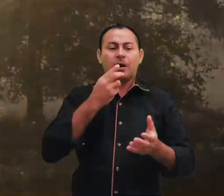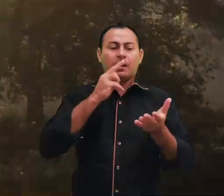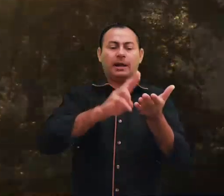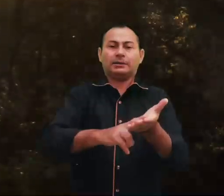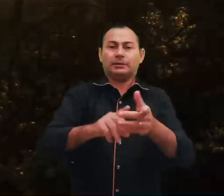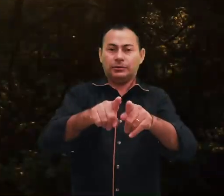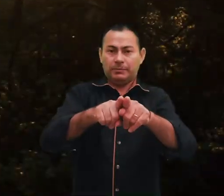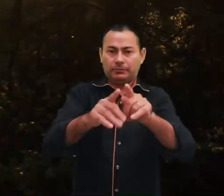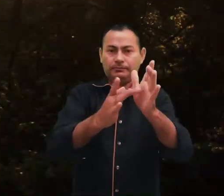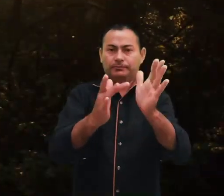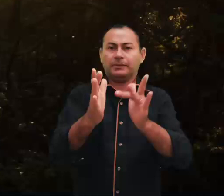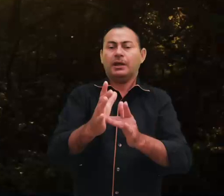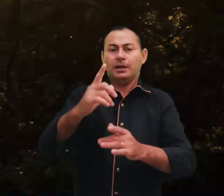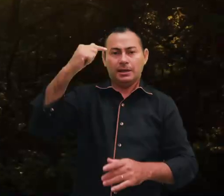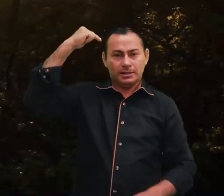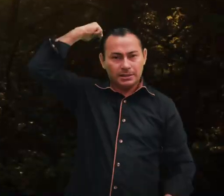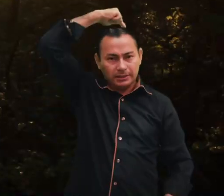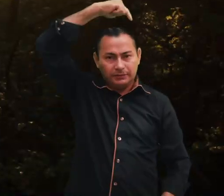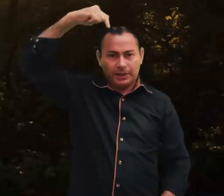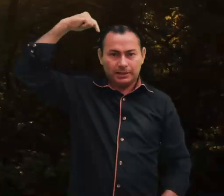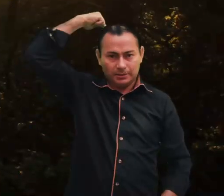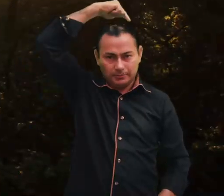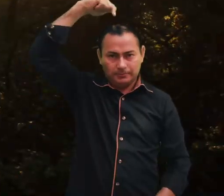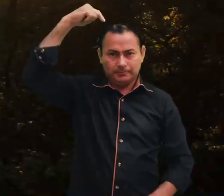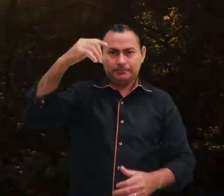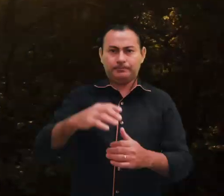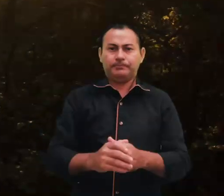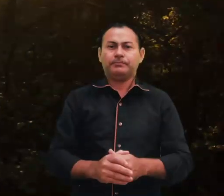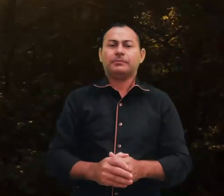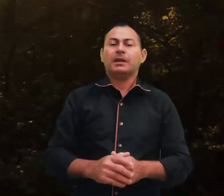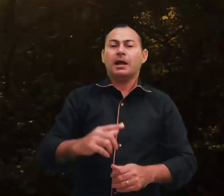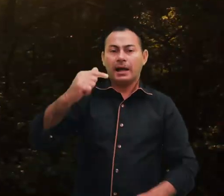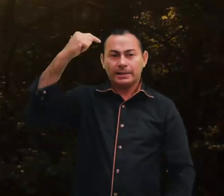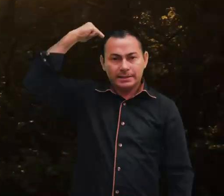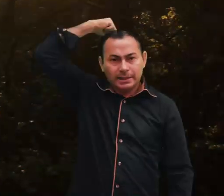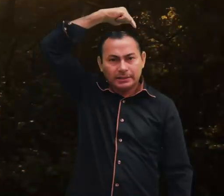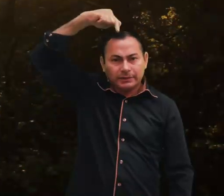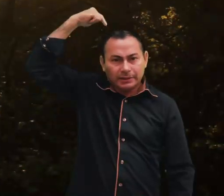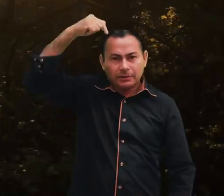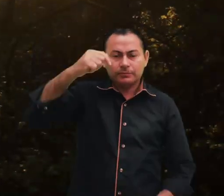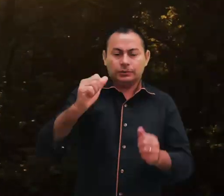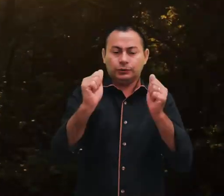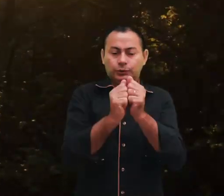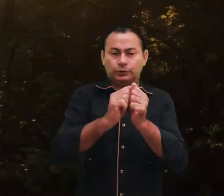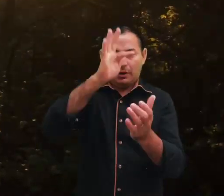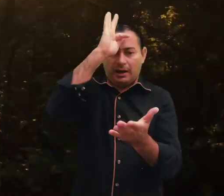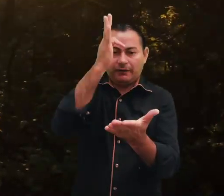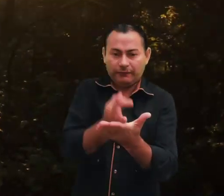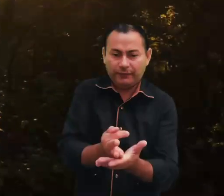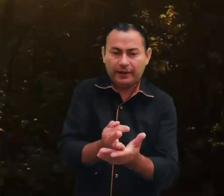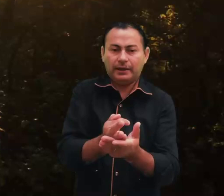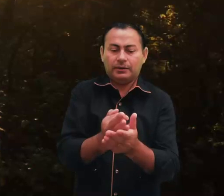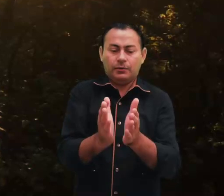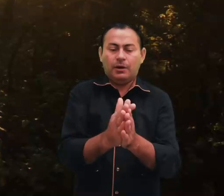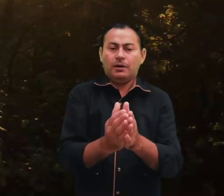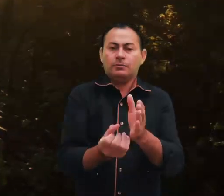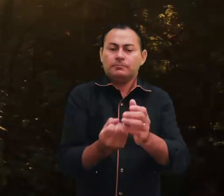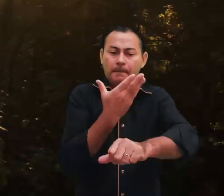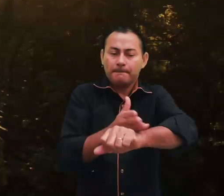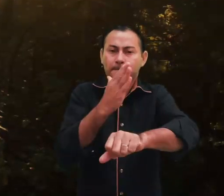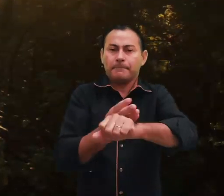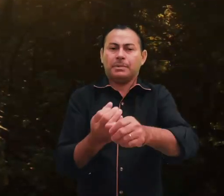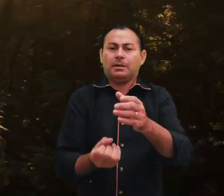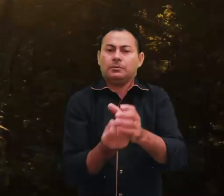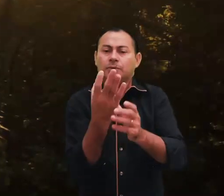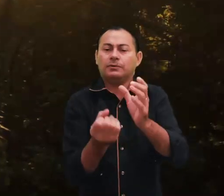de Jesus é santificação. A santificação junto com a fé que acompanha as obras foi a